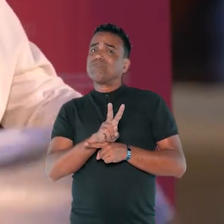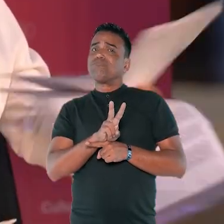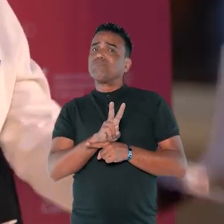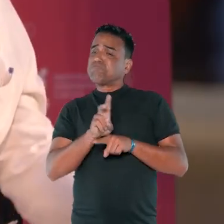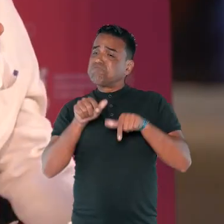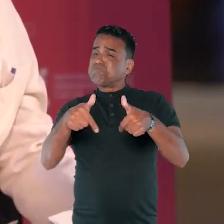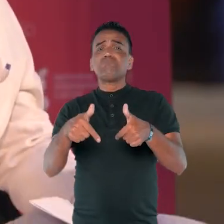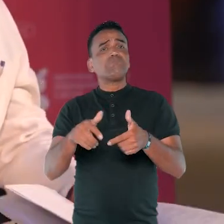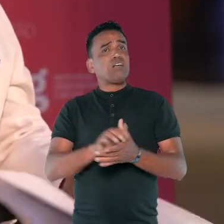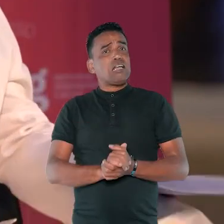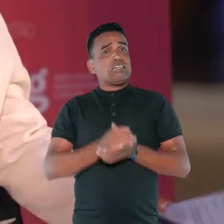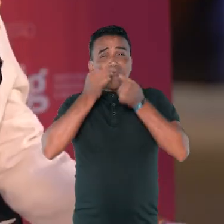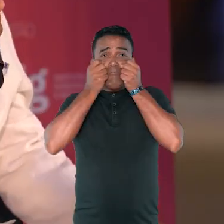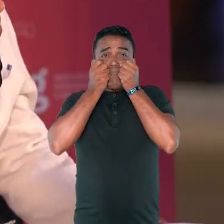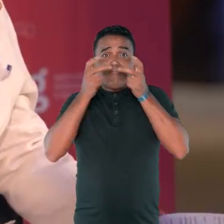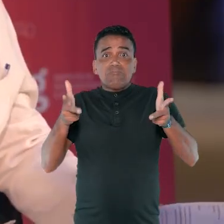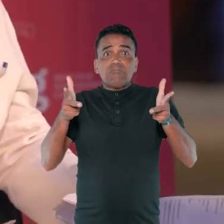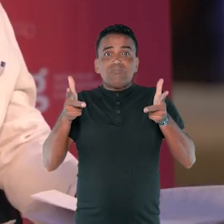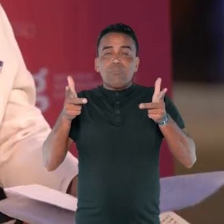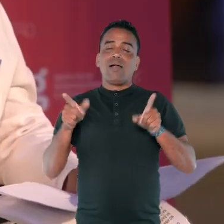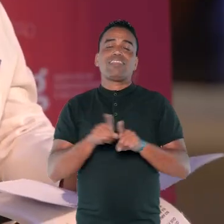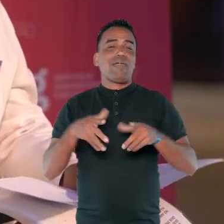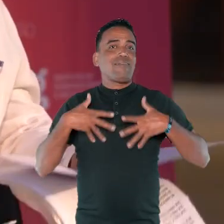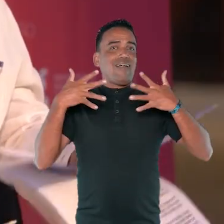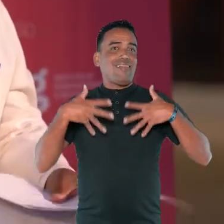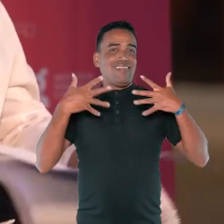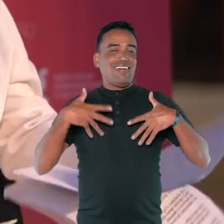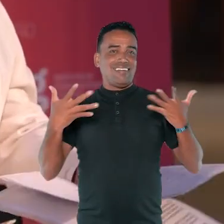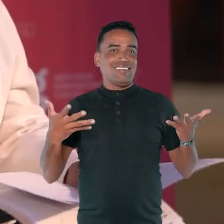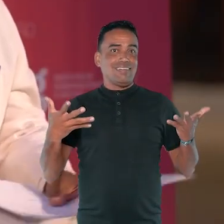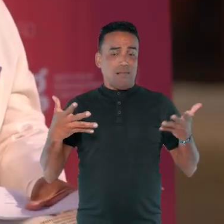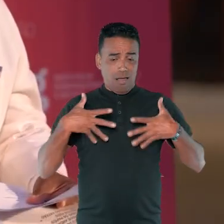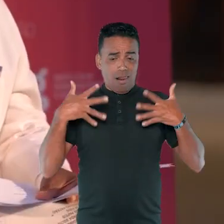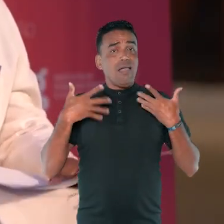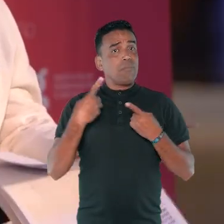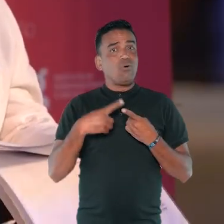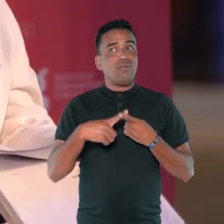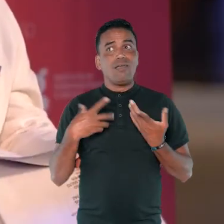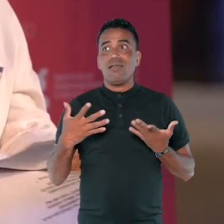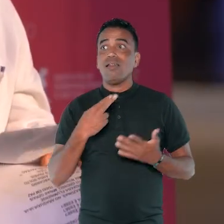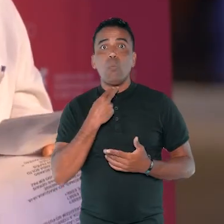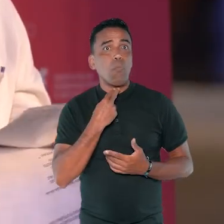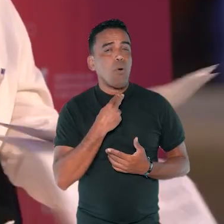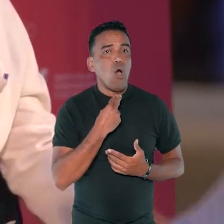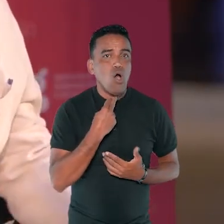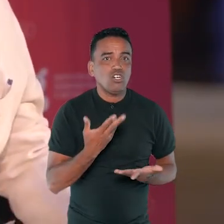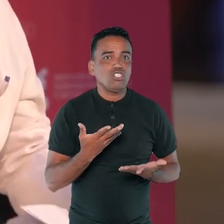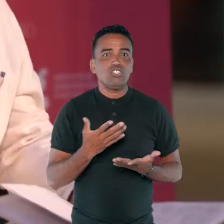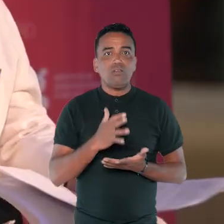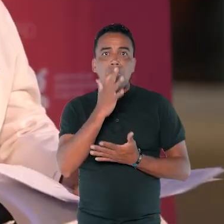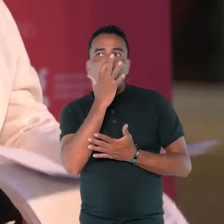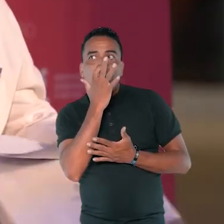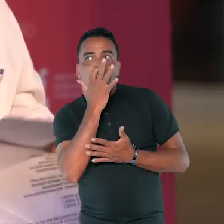ativa, altiva e alegre, né? Alegre porque não podemos nos